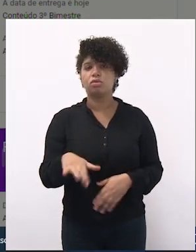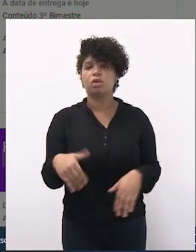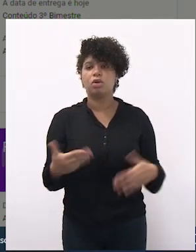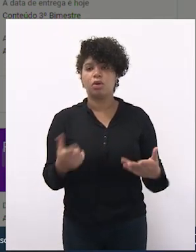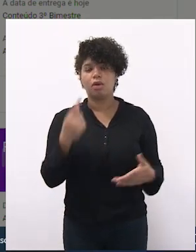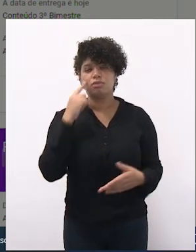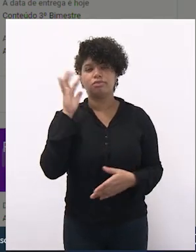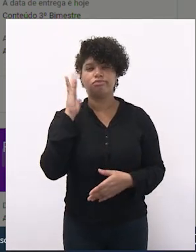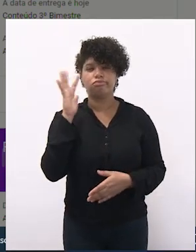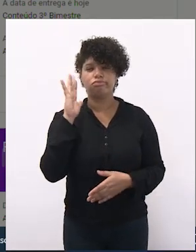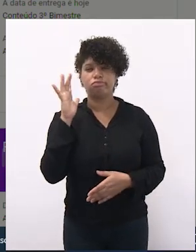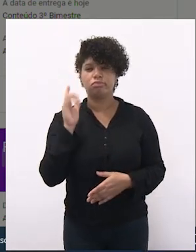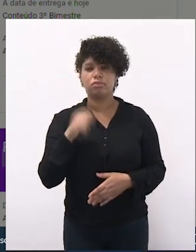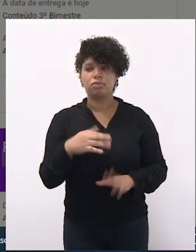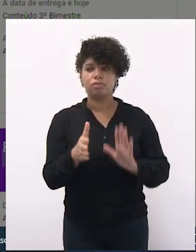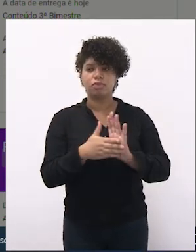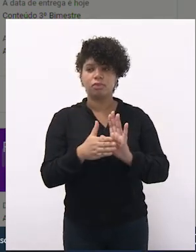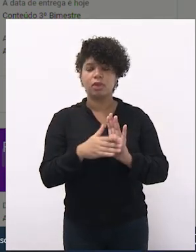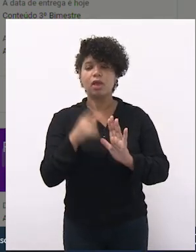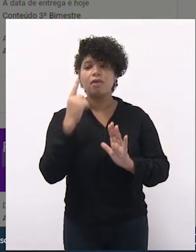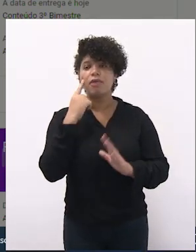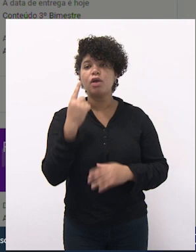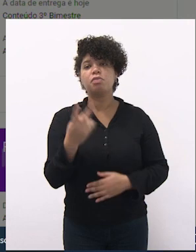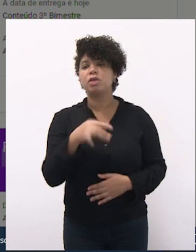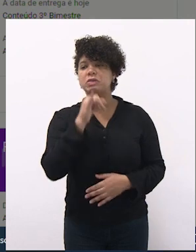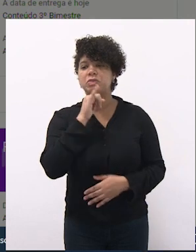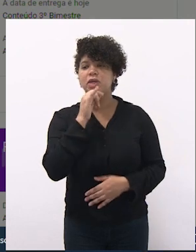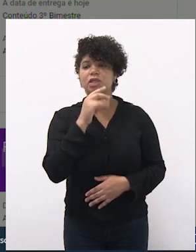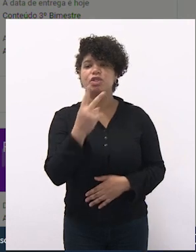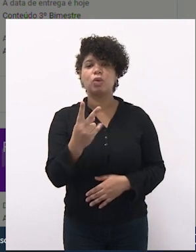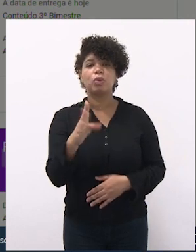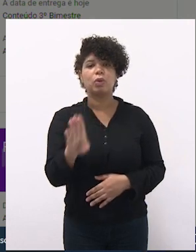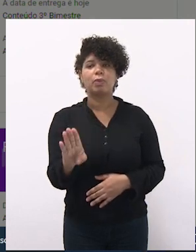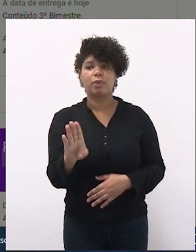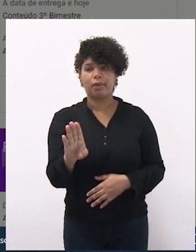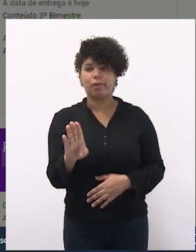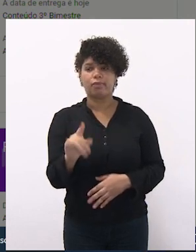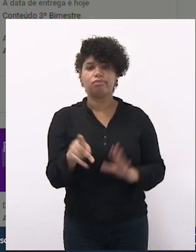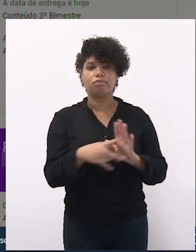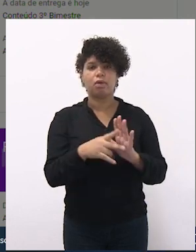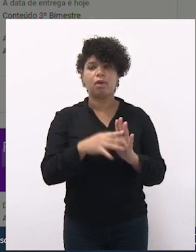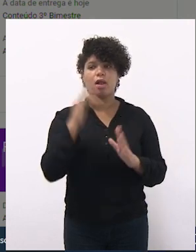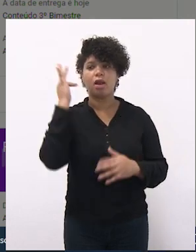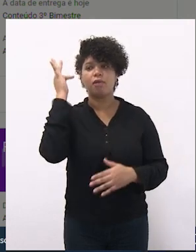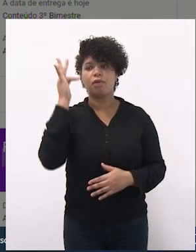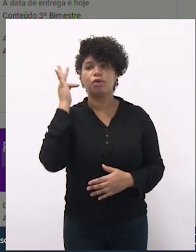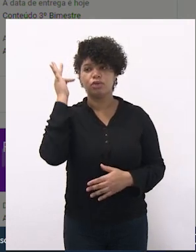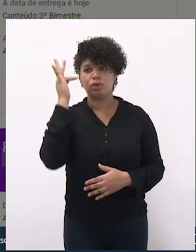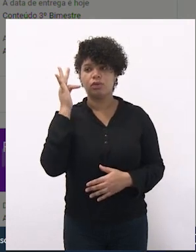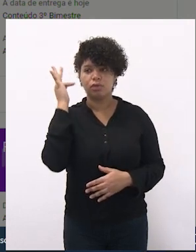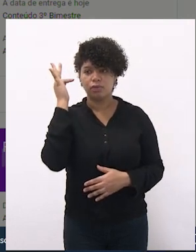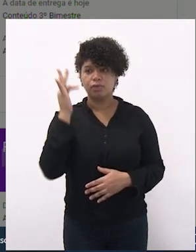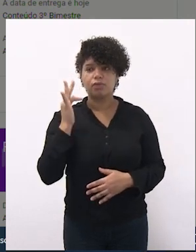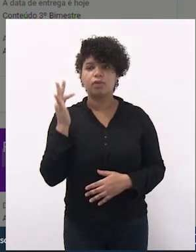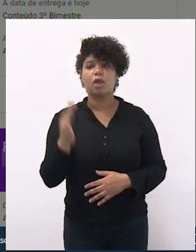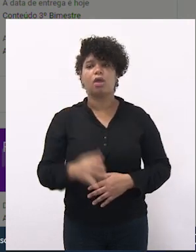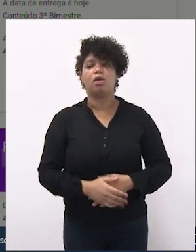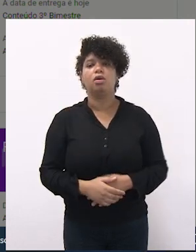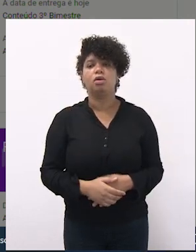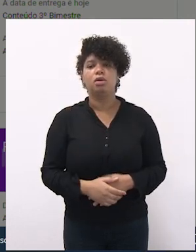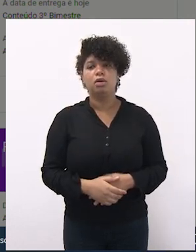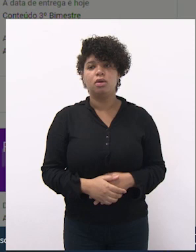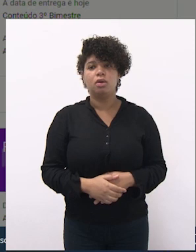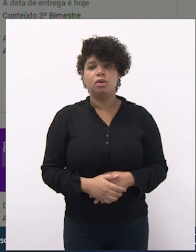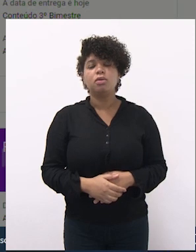imaginar aí que o segundo B... de filosofia, né, que é a minha disciplina, ela